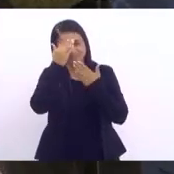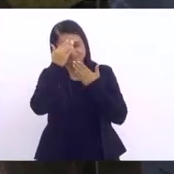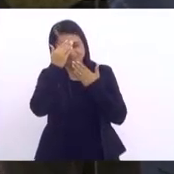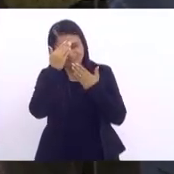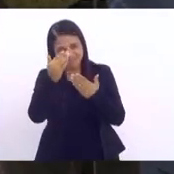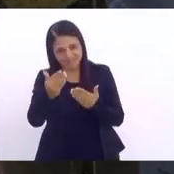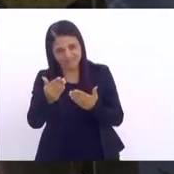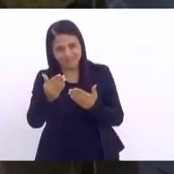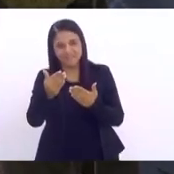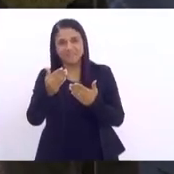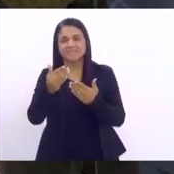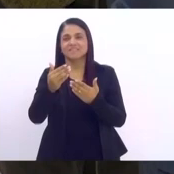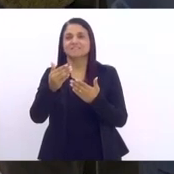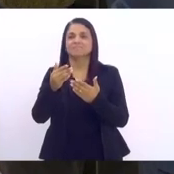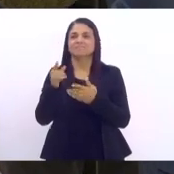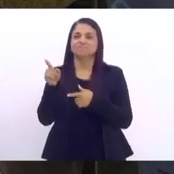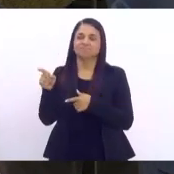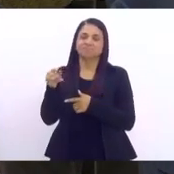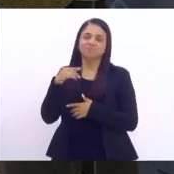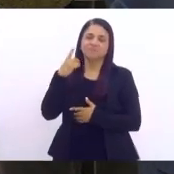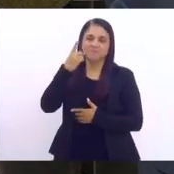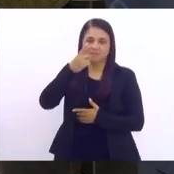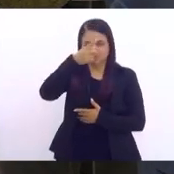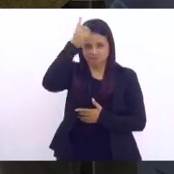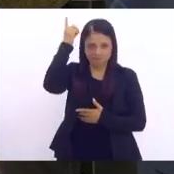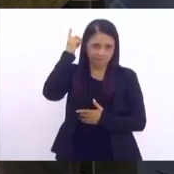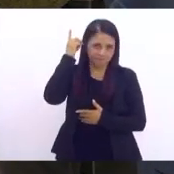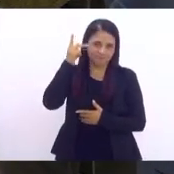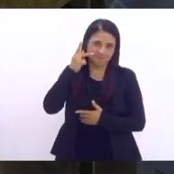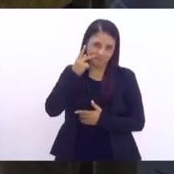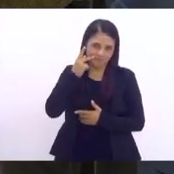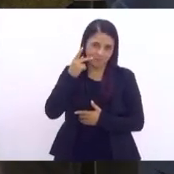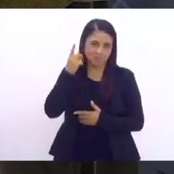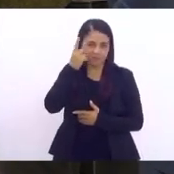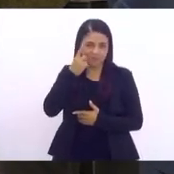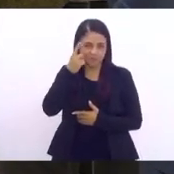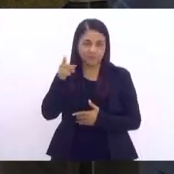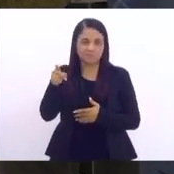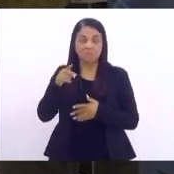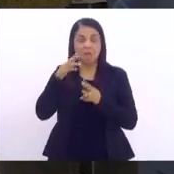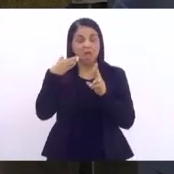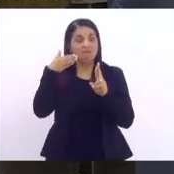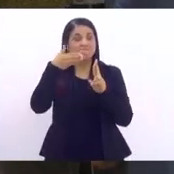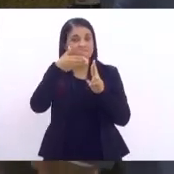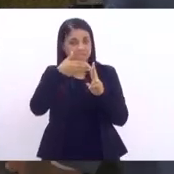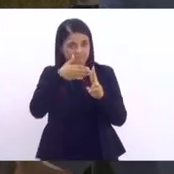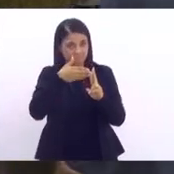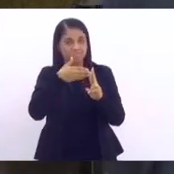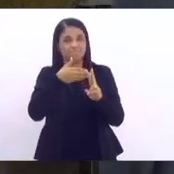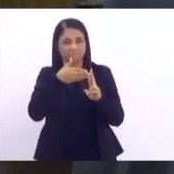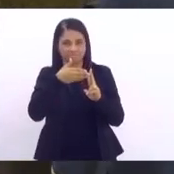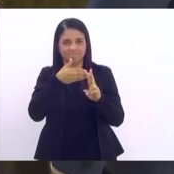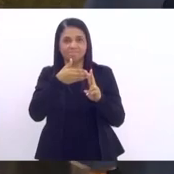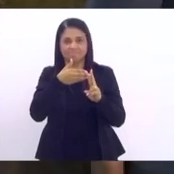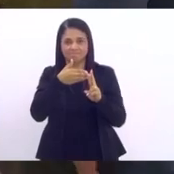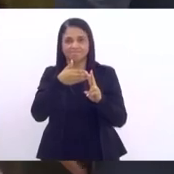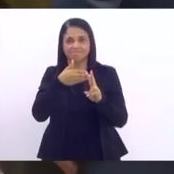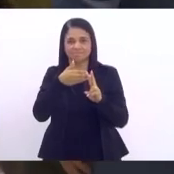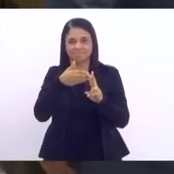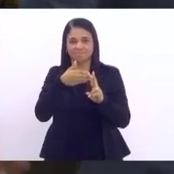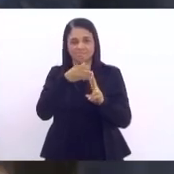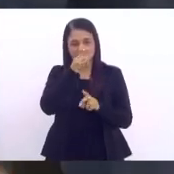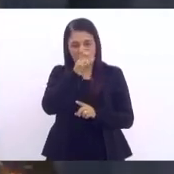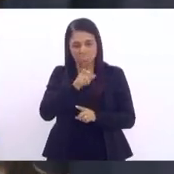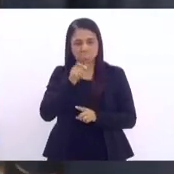Paulo, que é uma grande referência para nós, dizer que os maiores projetos e as leis que